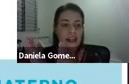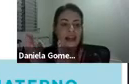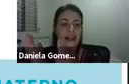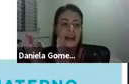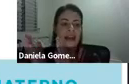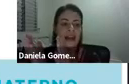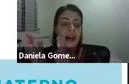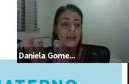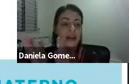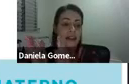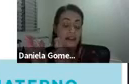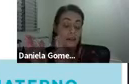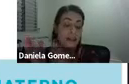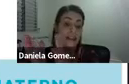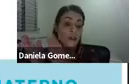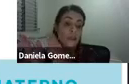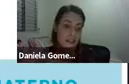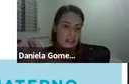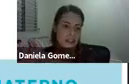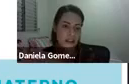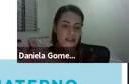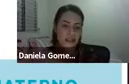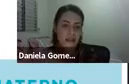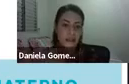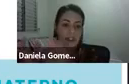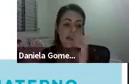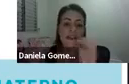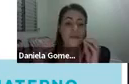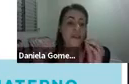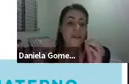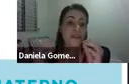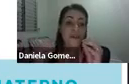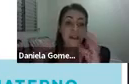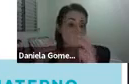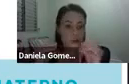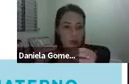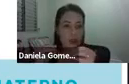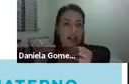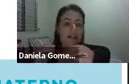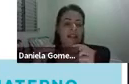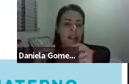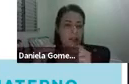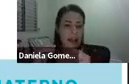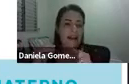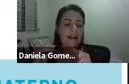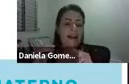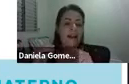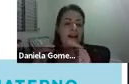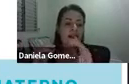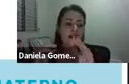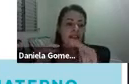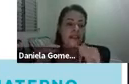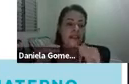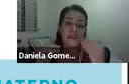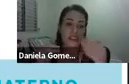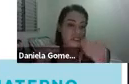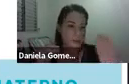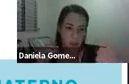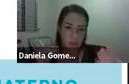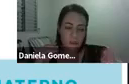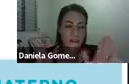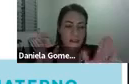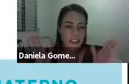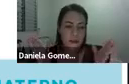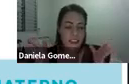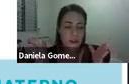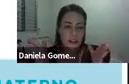leite a aparência do sangue, né? Porque às vezes a mãe machuca na pega, às vezes, inclusive